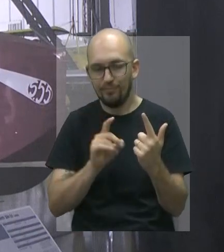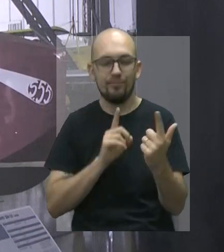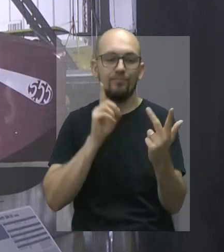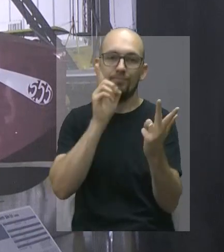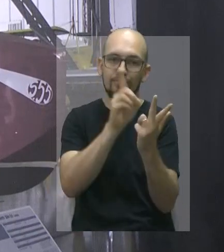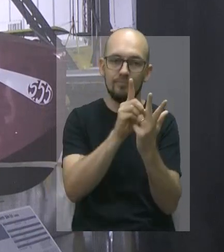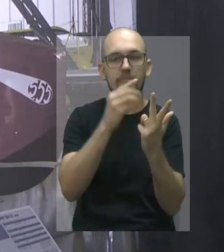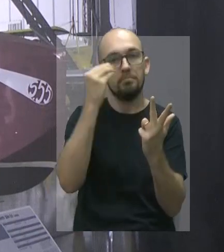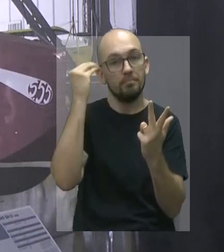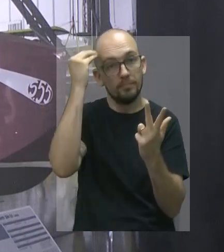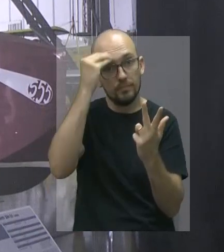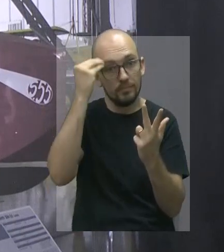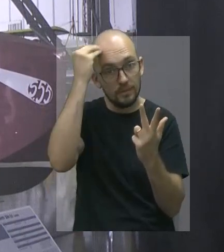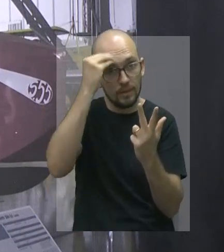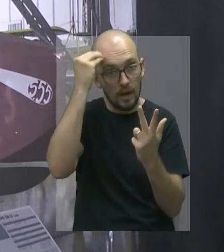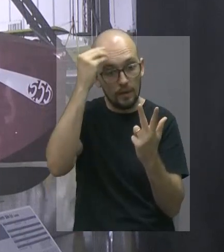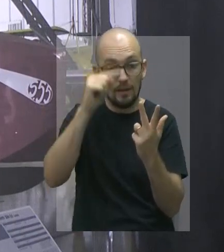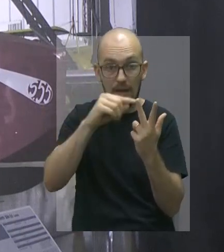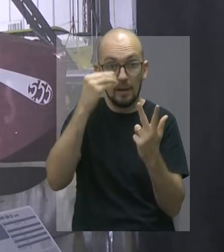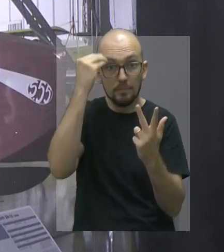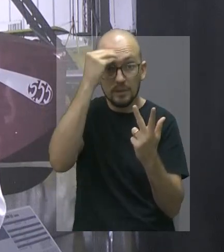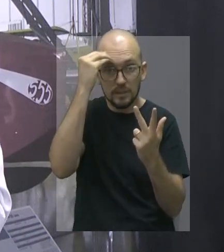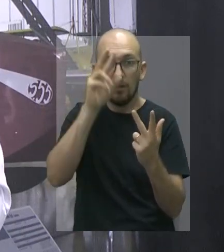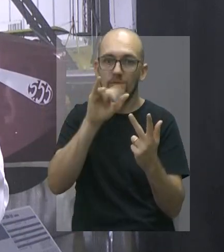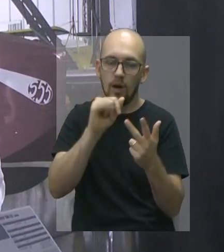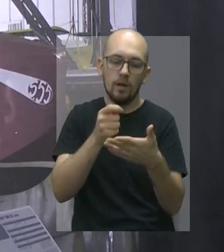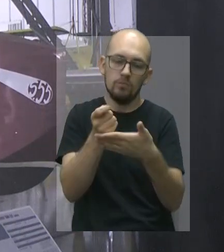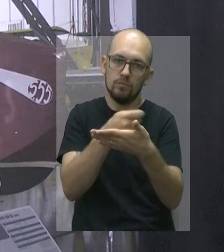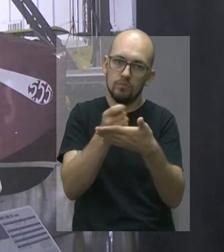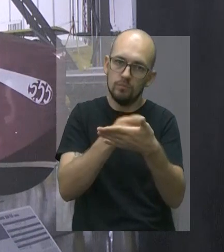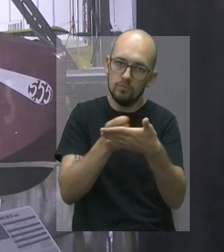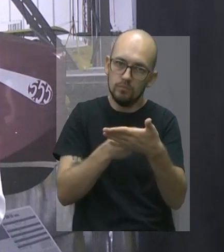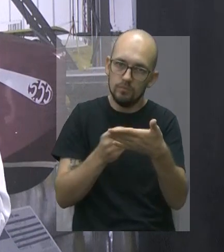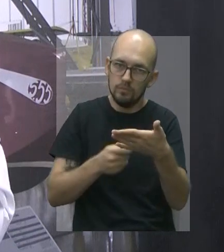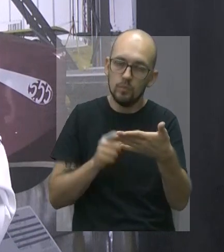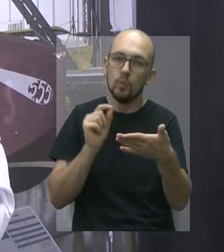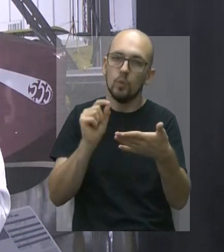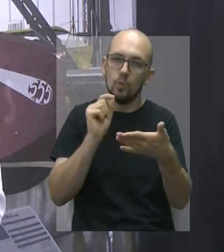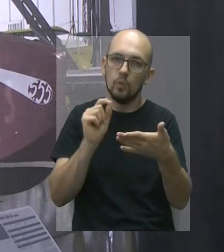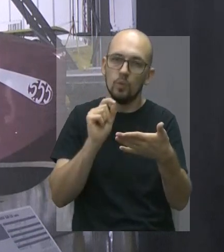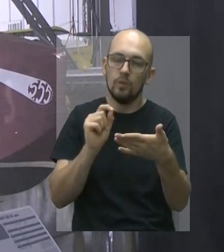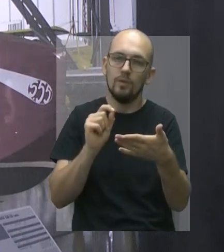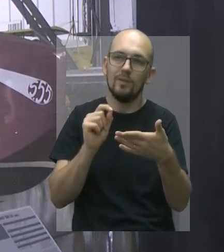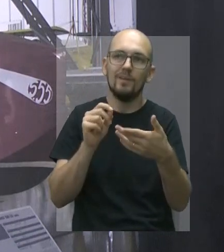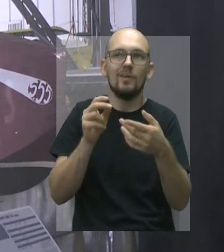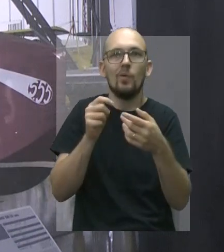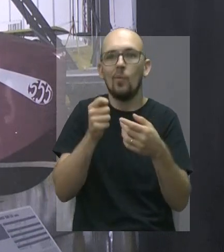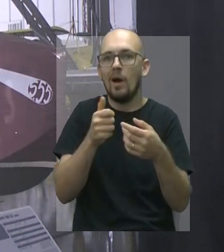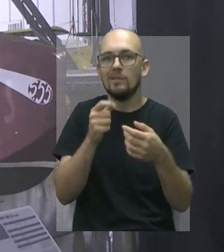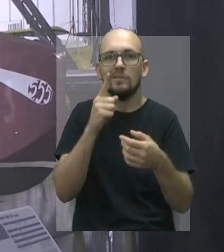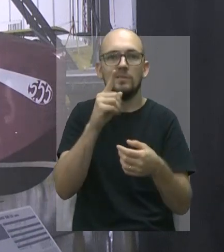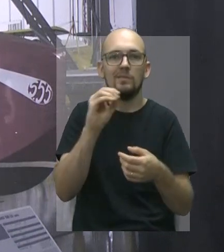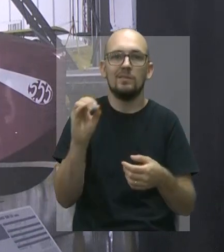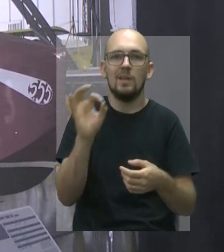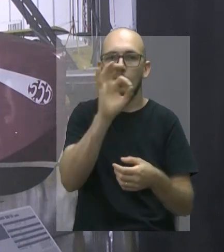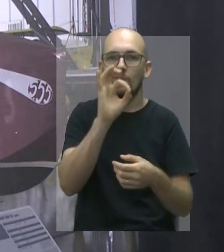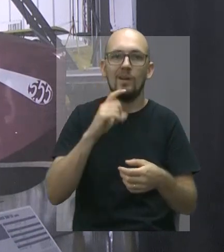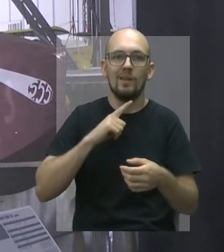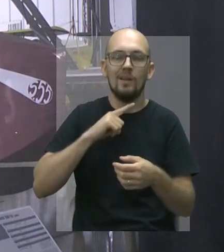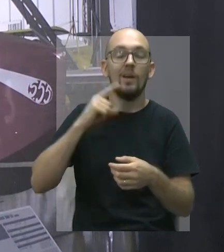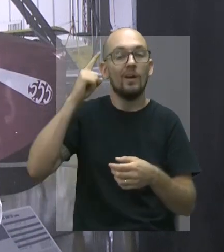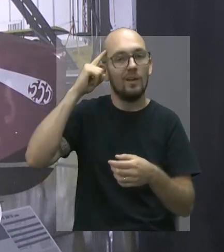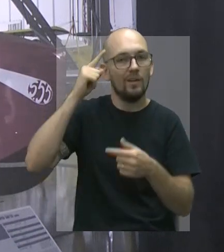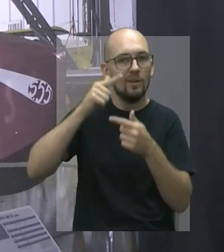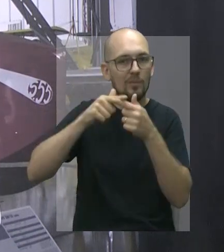também o psiquiatra que vai prescrever, porque como a gente está falando de quase 100%, tem um transtorno psiquiátrico por trás,